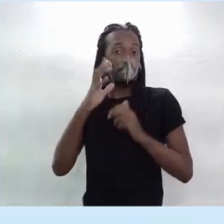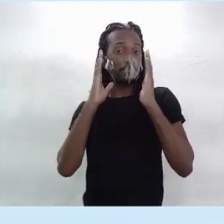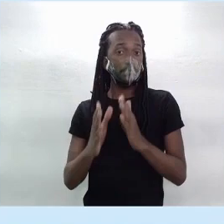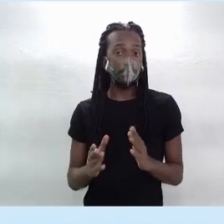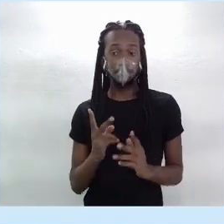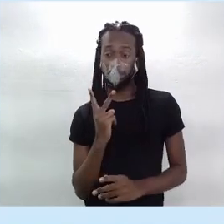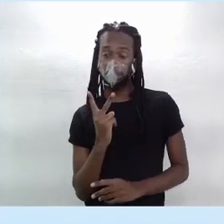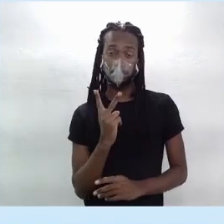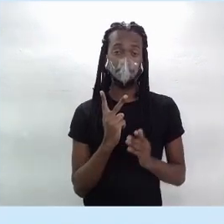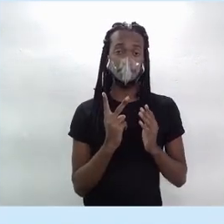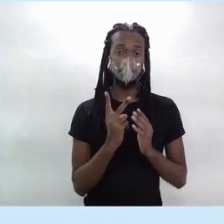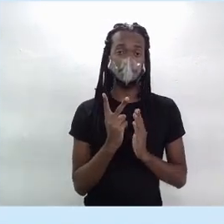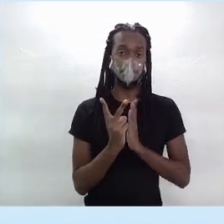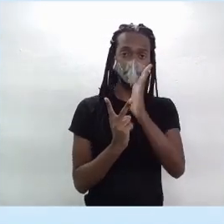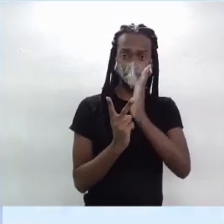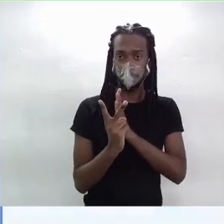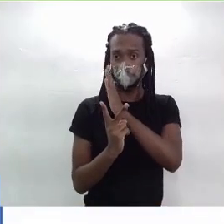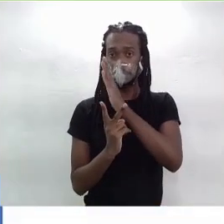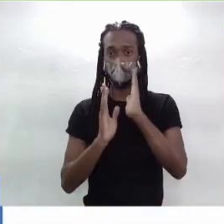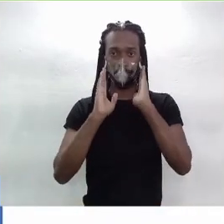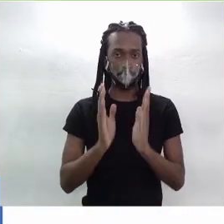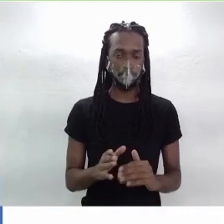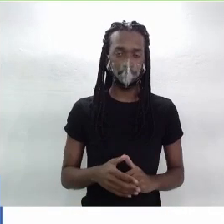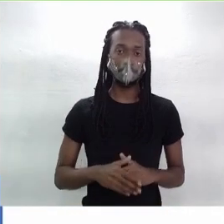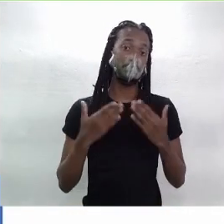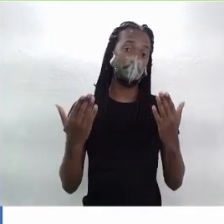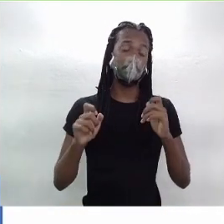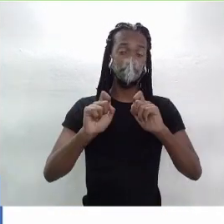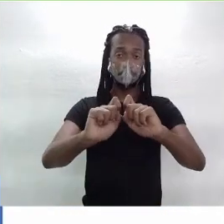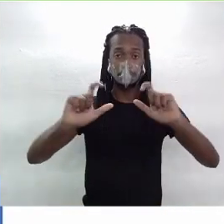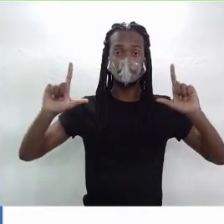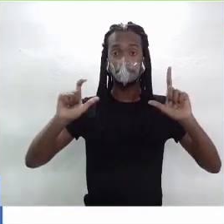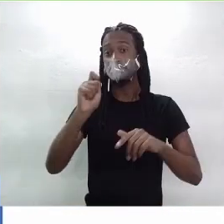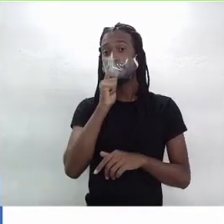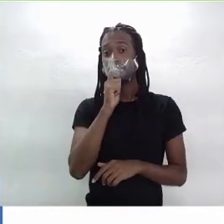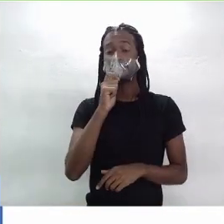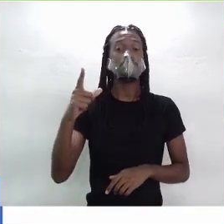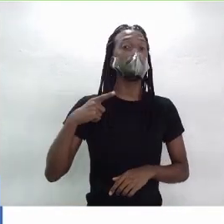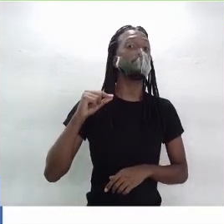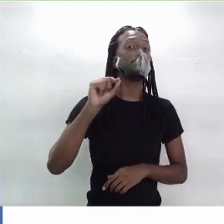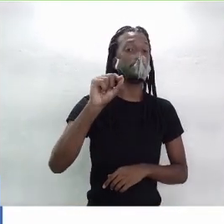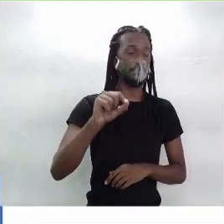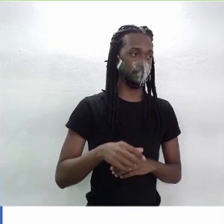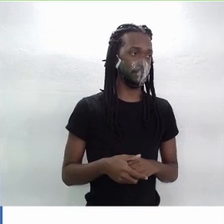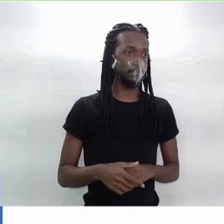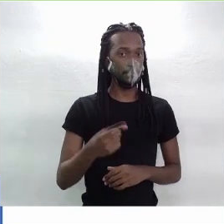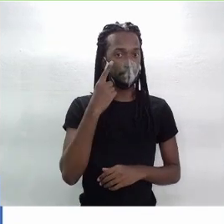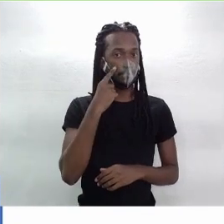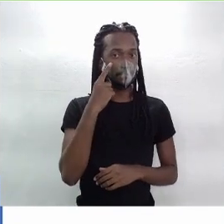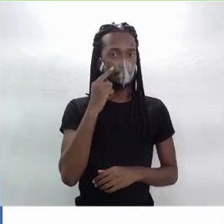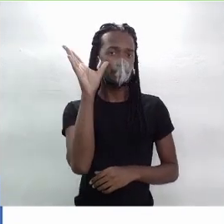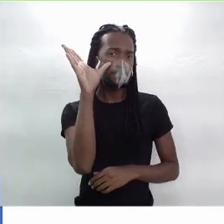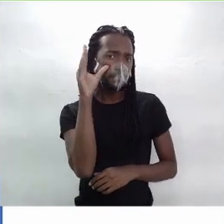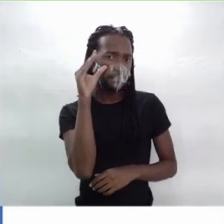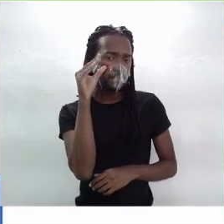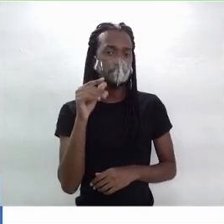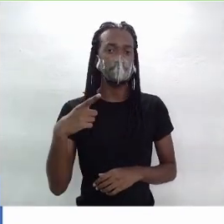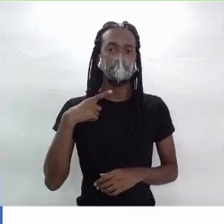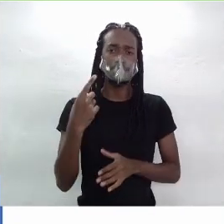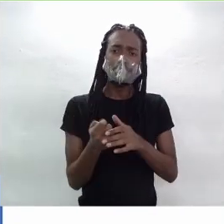princípios. Vamos adiante. Na tela, nós temos ainda, olhem só essa curiosidade. Foram